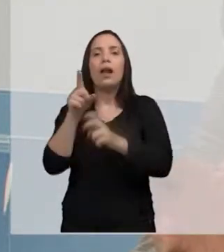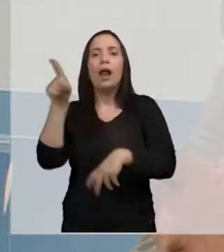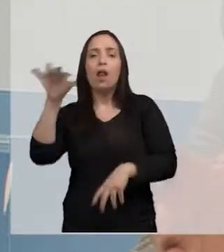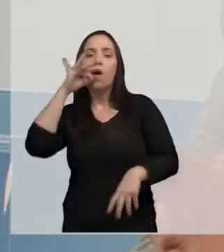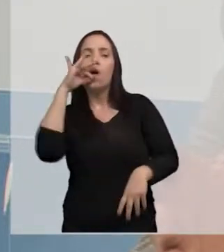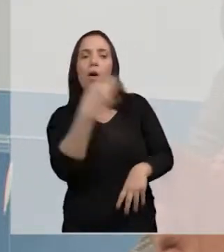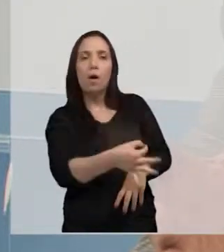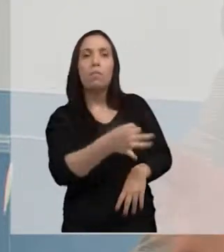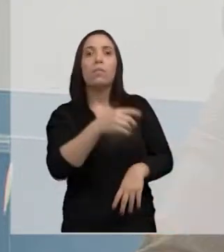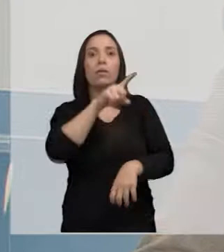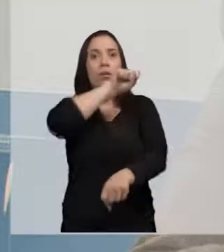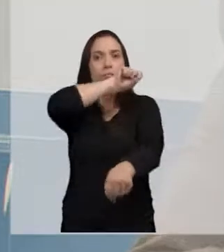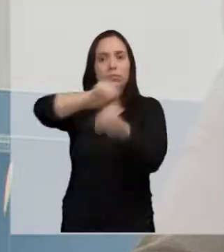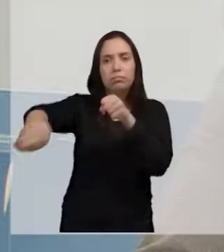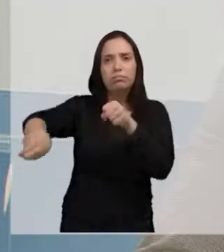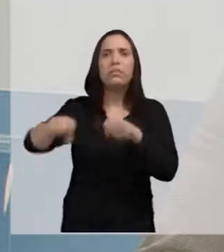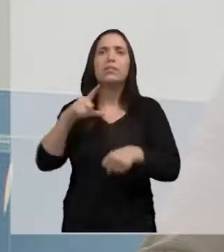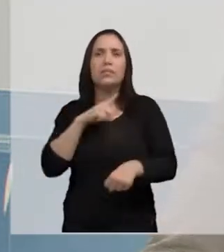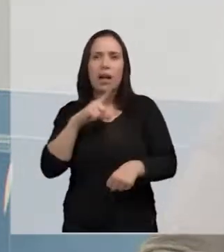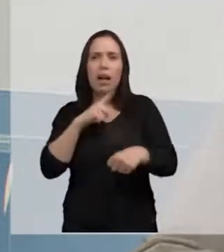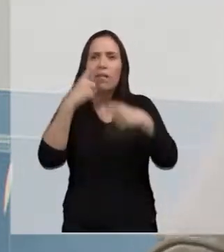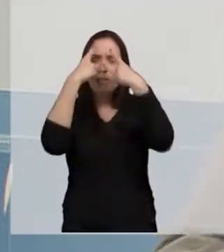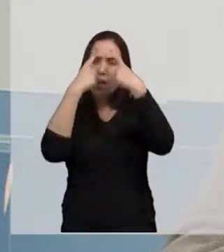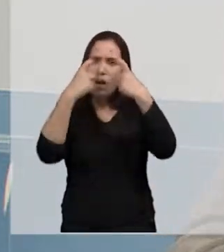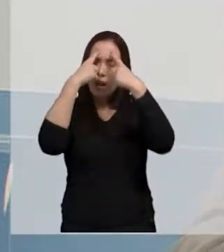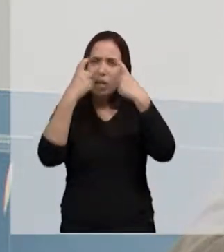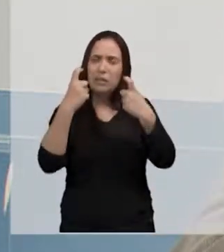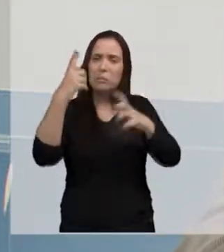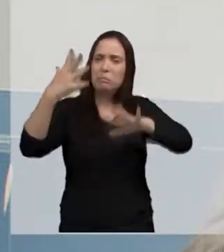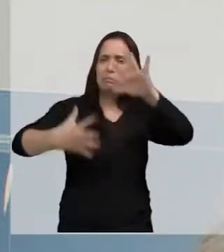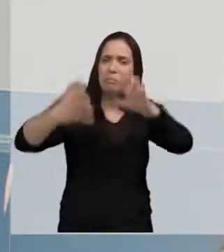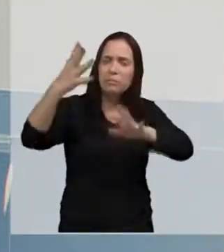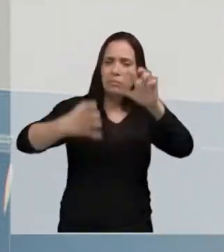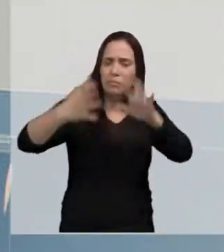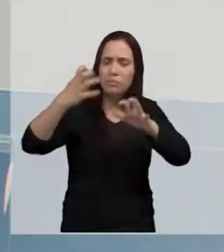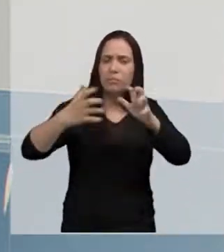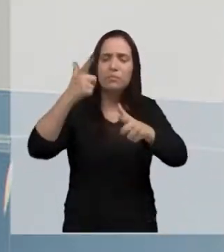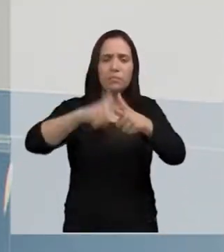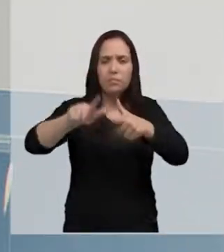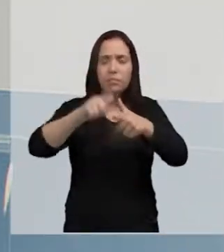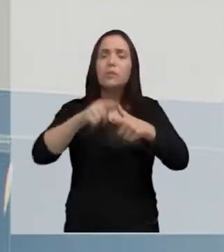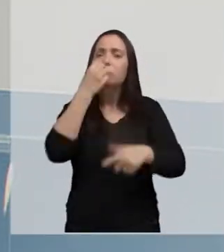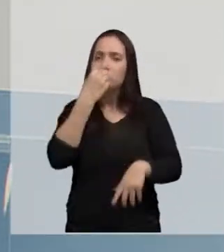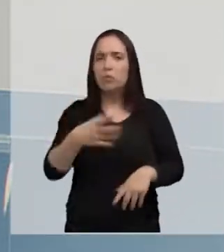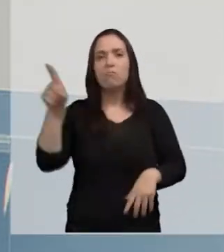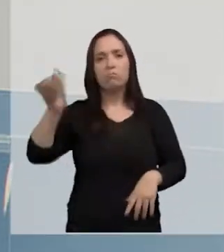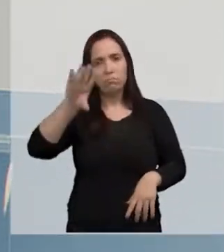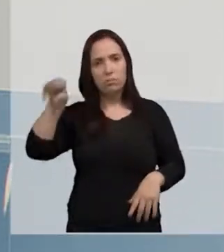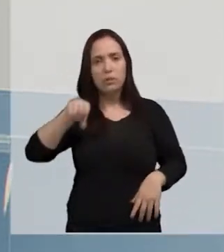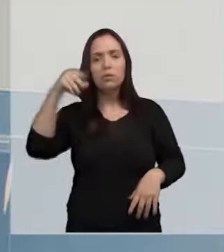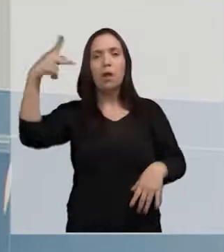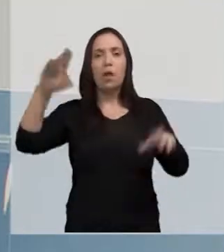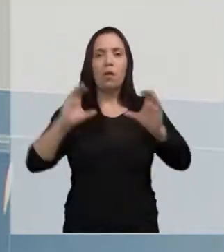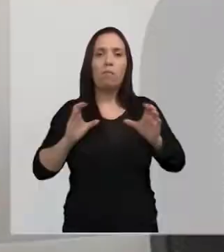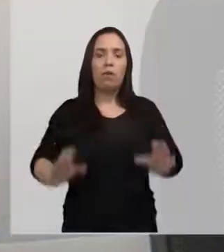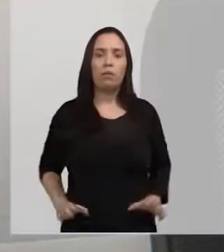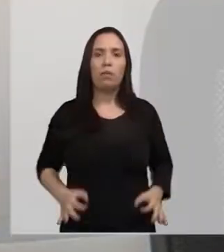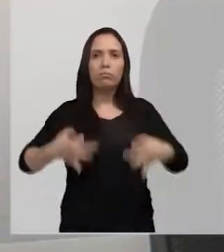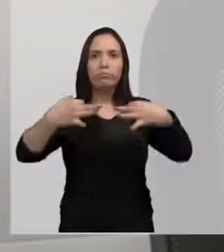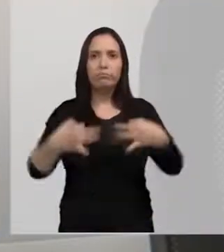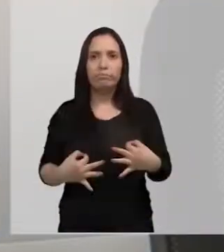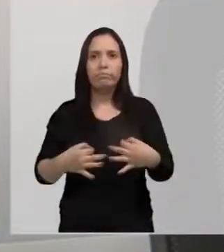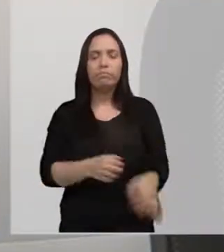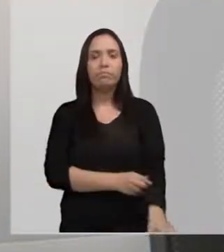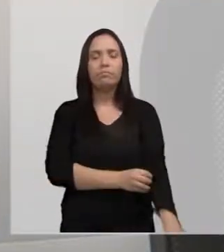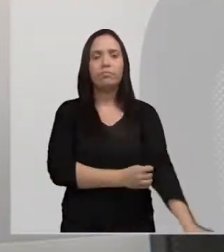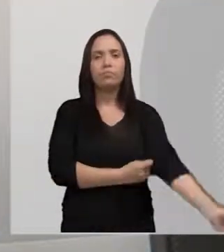desse... radicalização. Eu acho que foi a decisão correta do Mas, Carlos Frederico, do Ciro. Quando você sai de uma